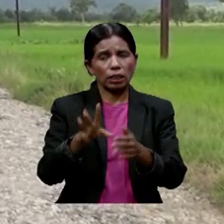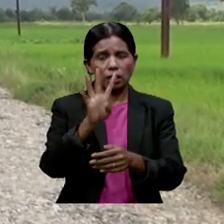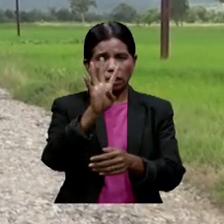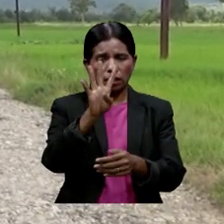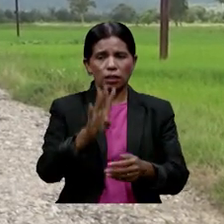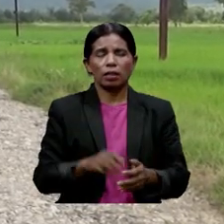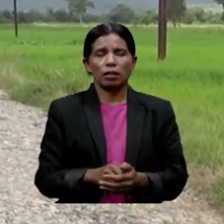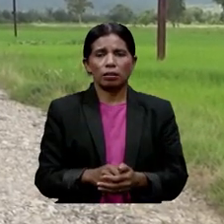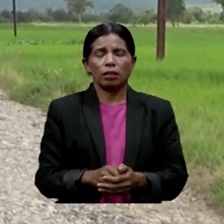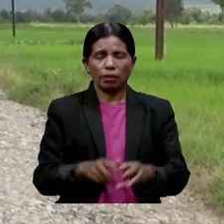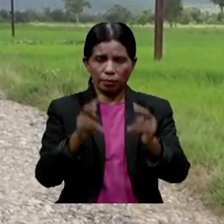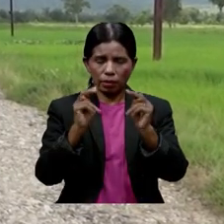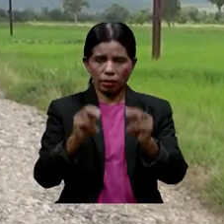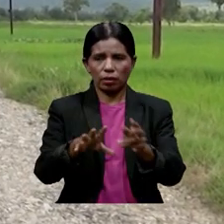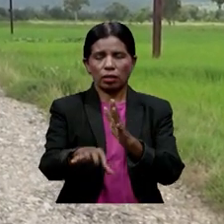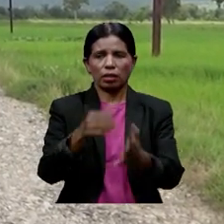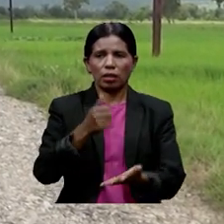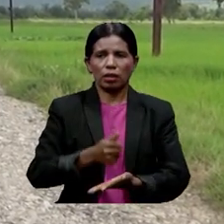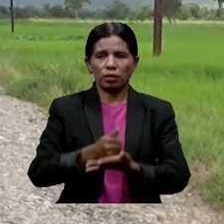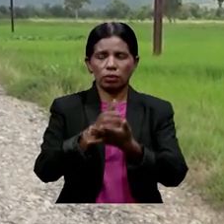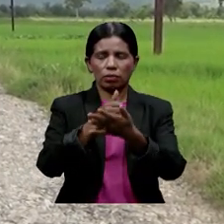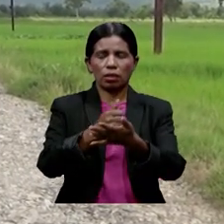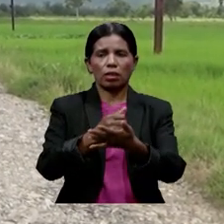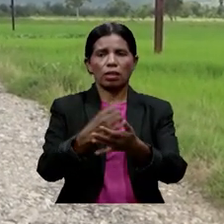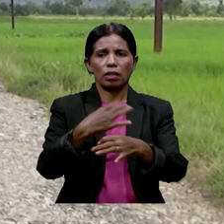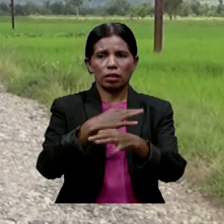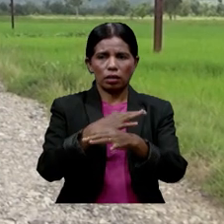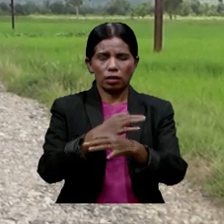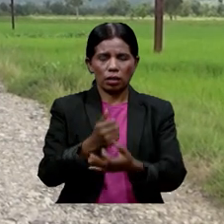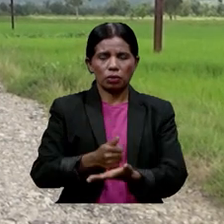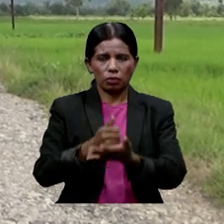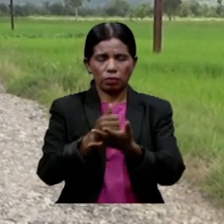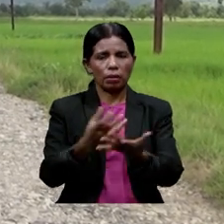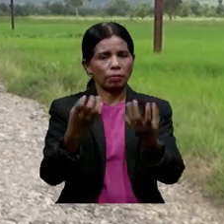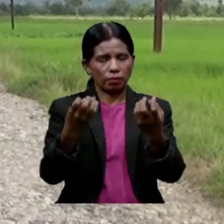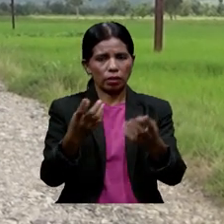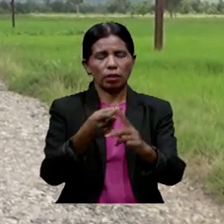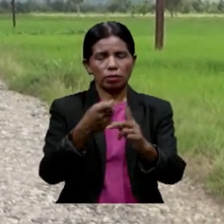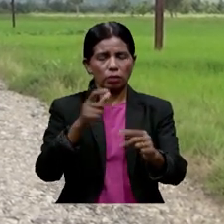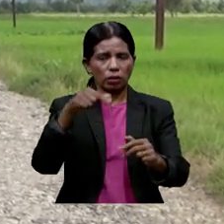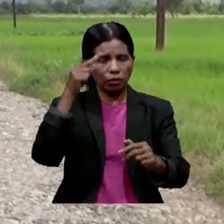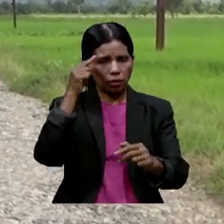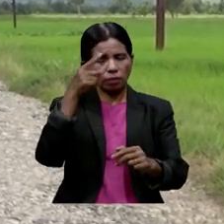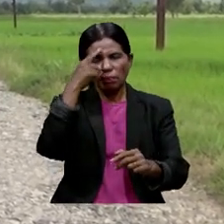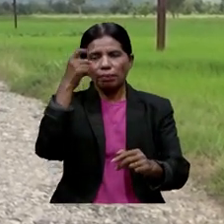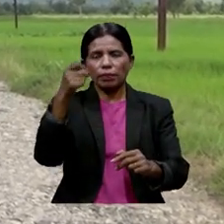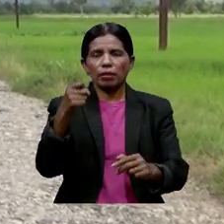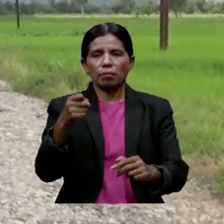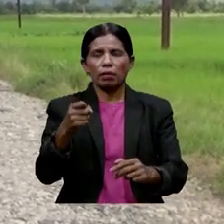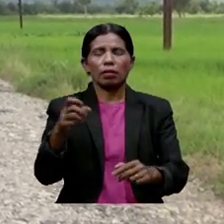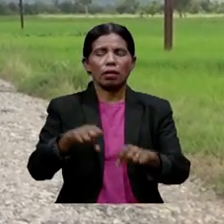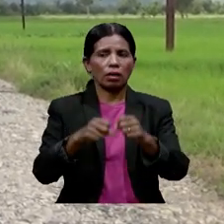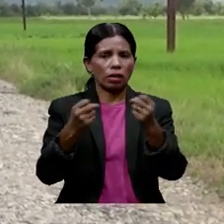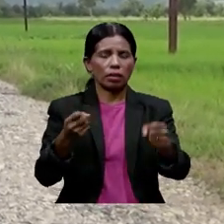ne precisa hetan rehabilitação ou hetan atenção máximo. Tamba ne at desde